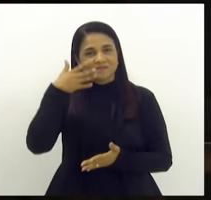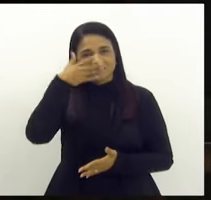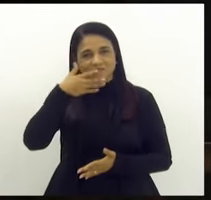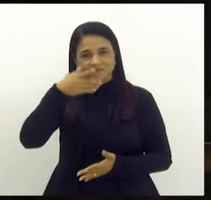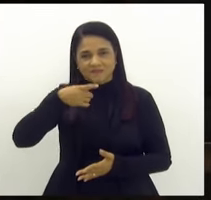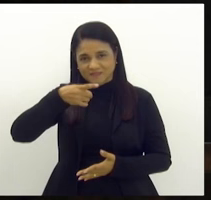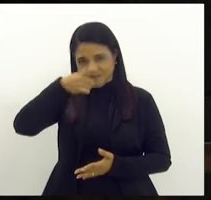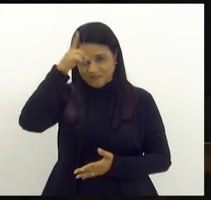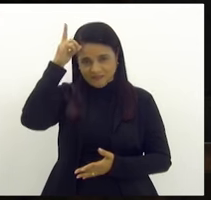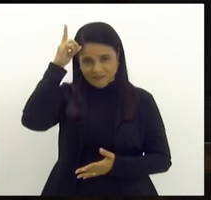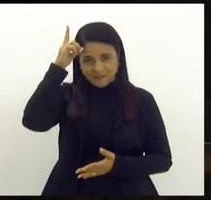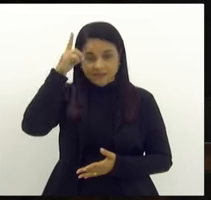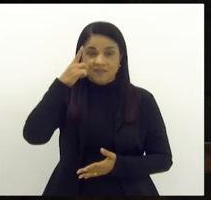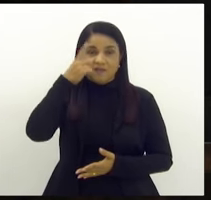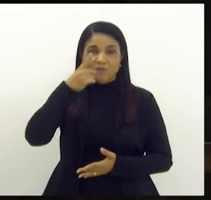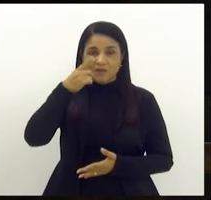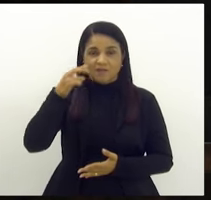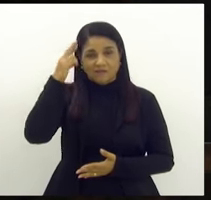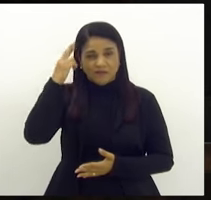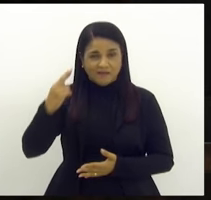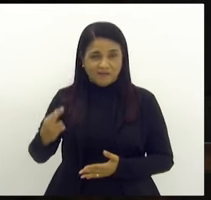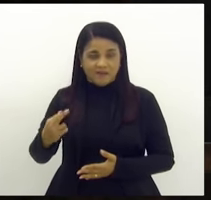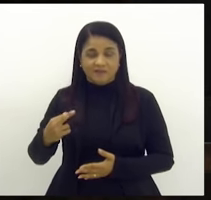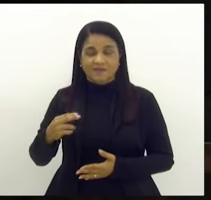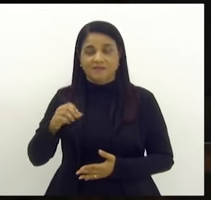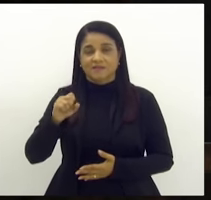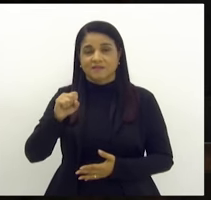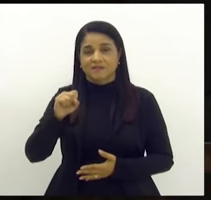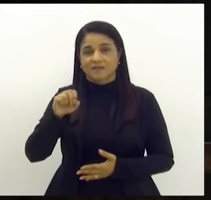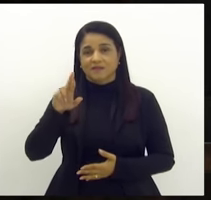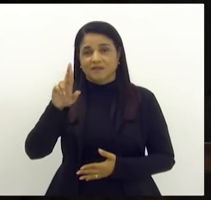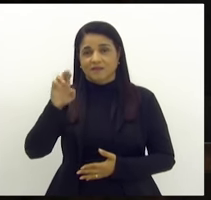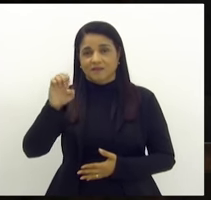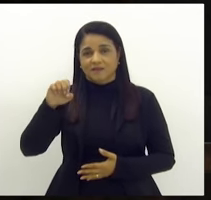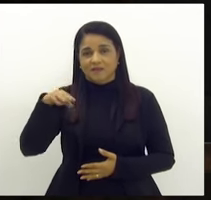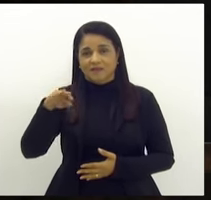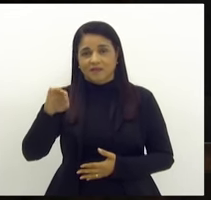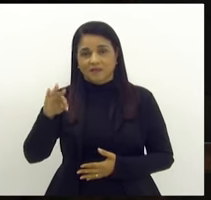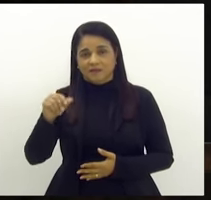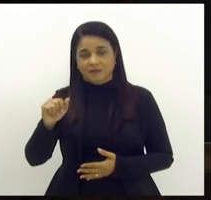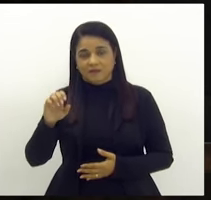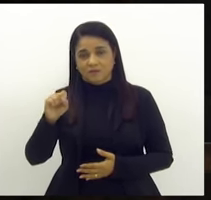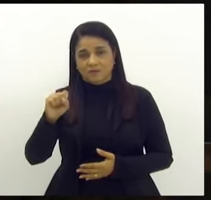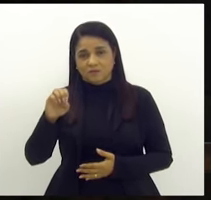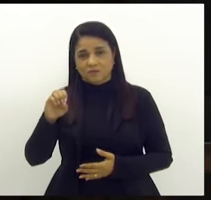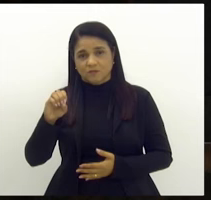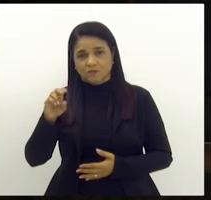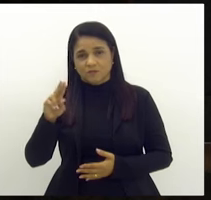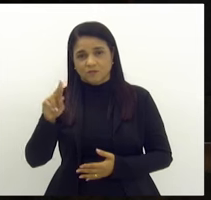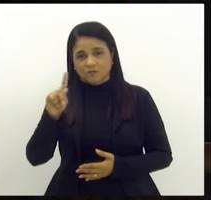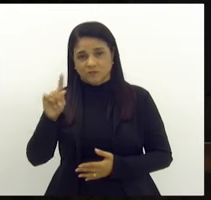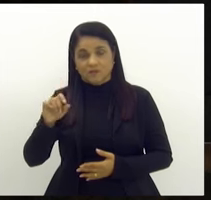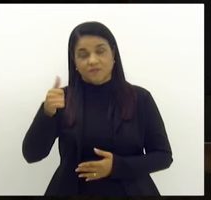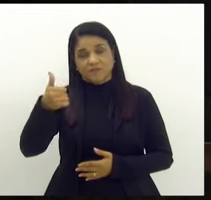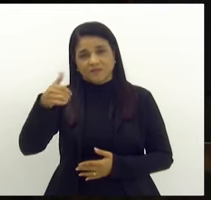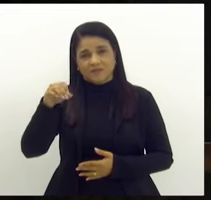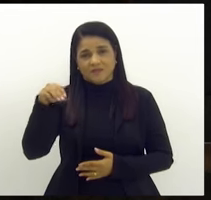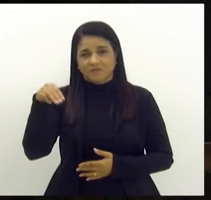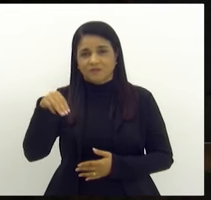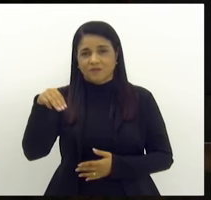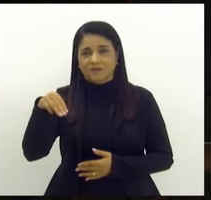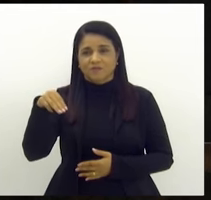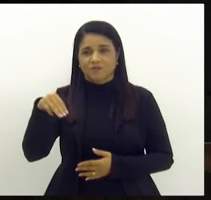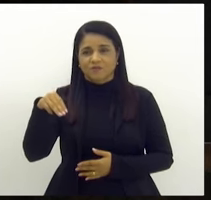deputada Renata Souza Voss exelência dispõe de 10 minutos no tempo regimental